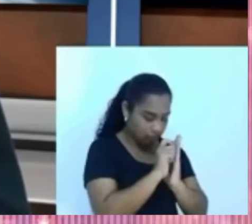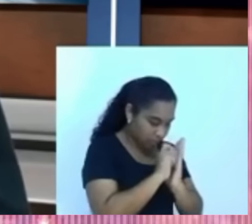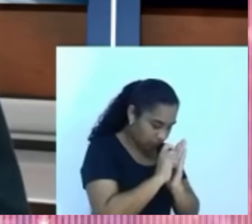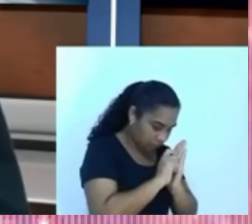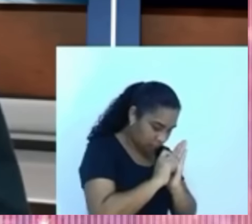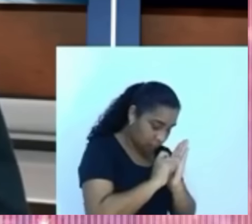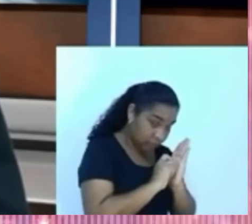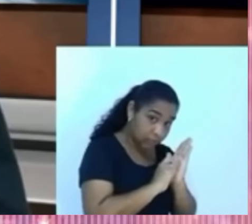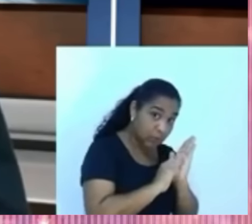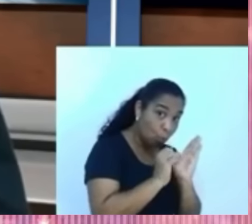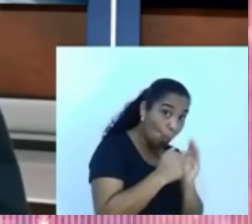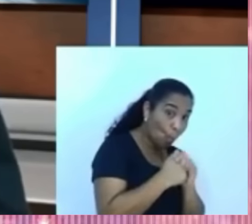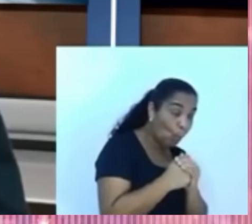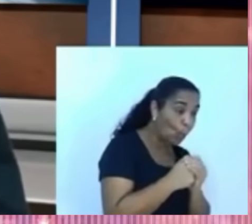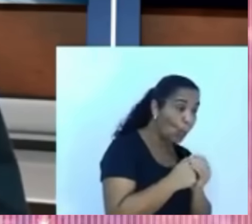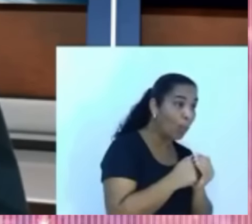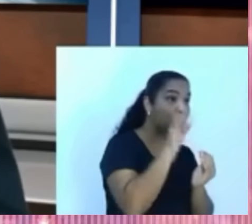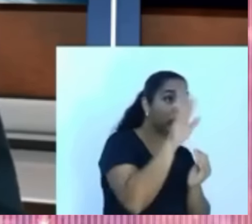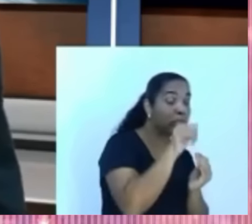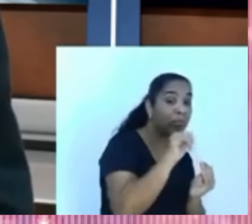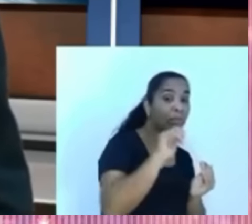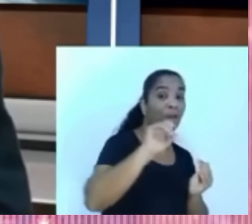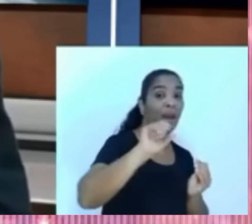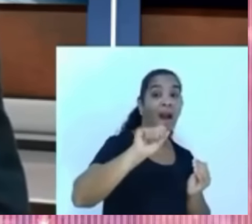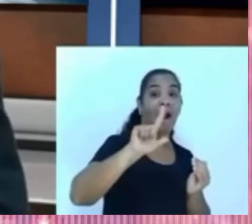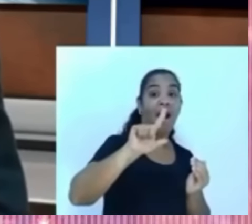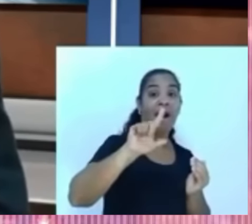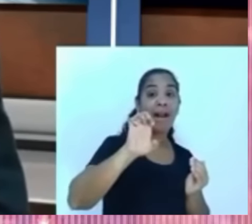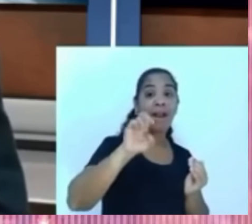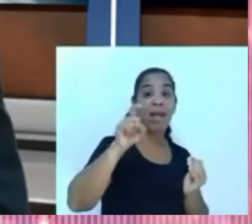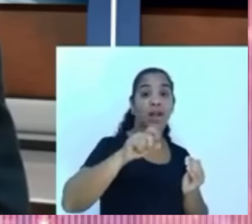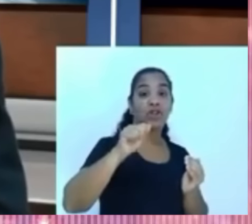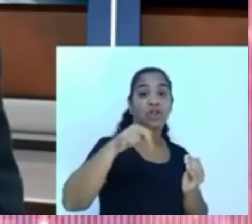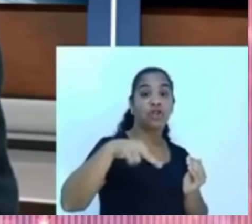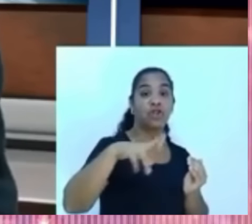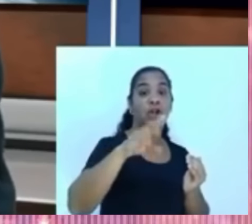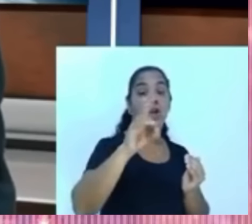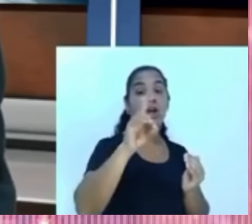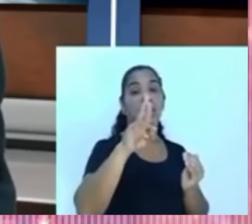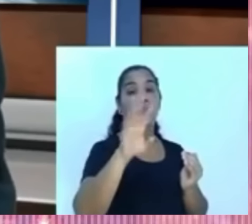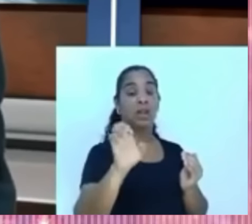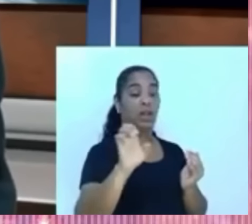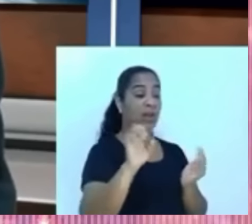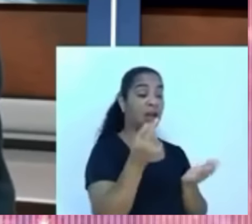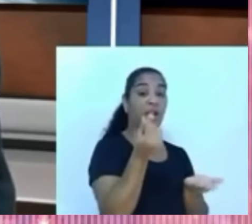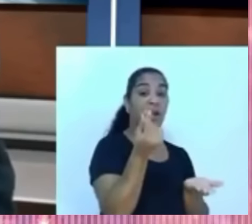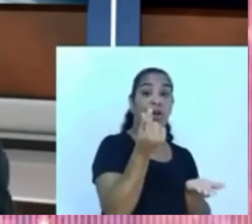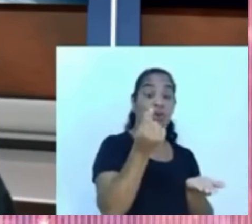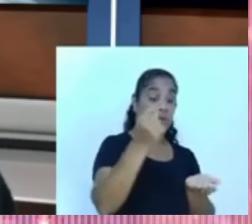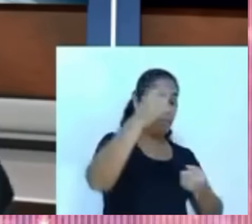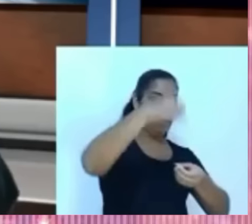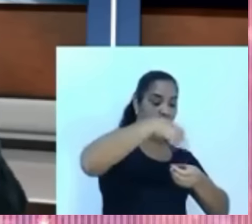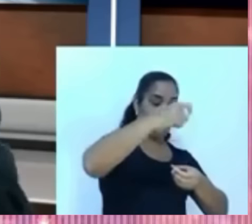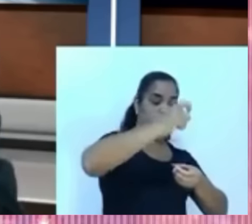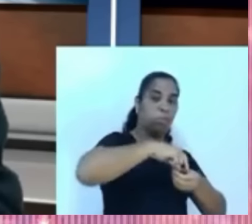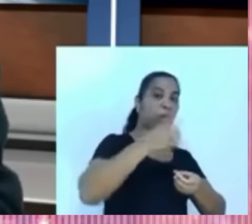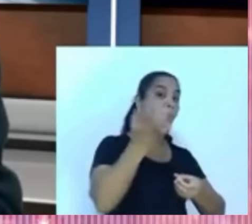chama Alexandre delan e manda moedas de ouro para socorrer aquelas pessoas que